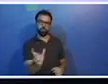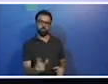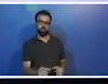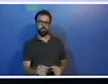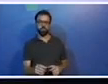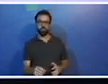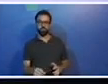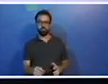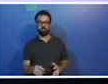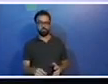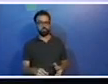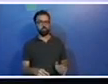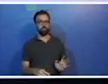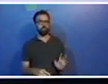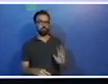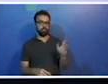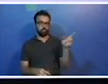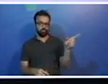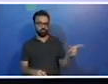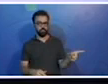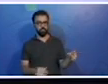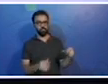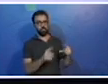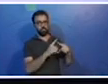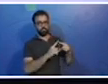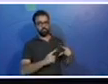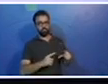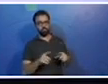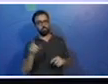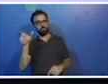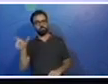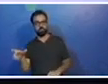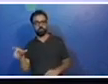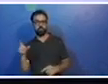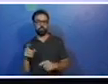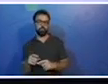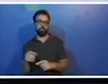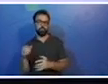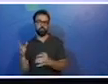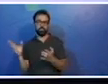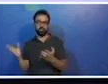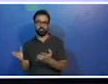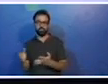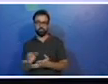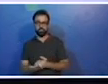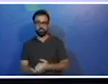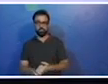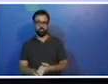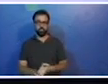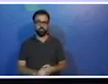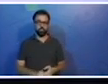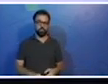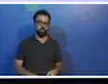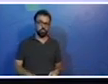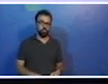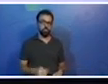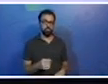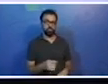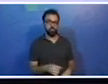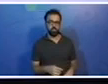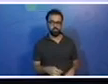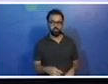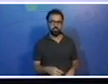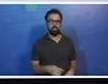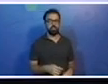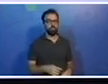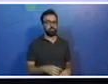tempo utilizado para o presente simples e do lado de cá para o presente contínuo. Vamos ler lá? Every year,